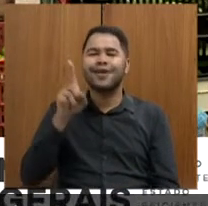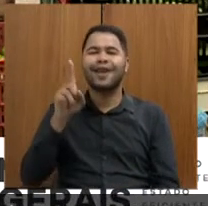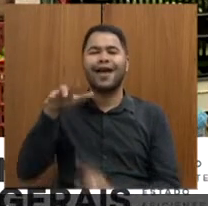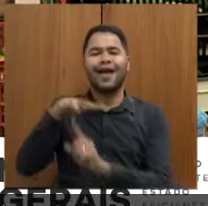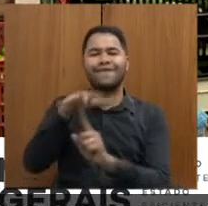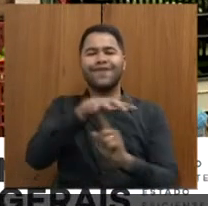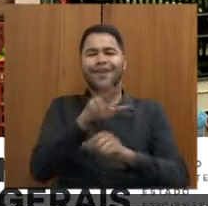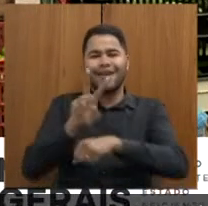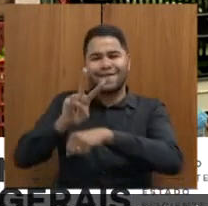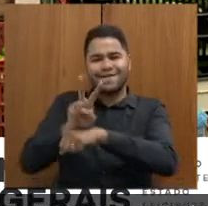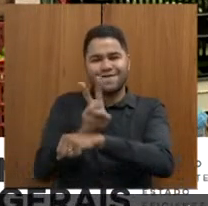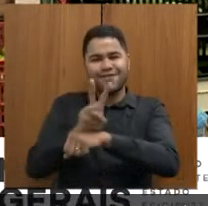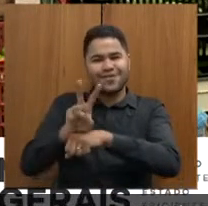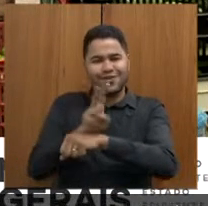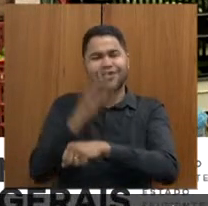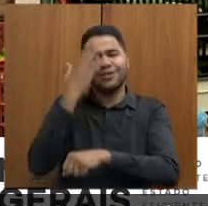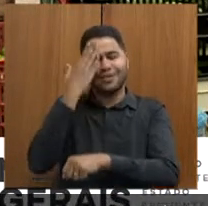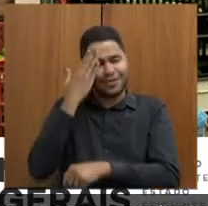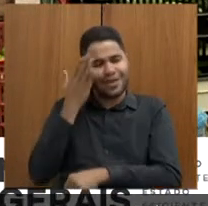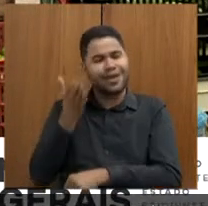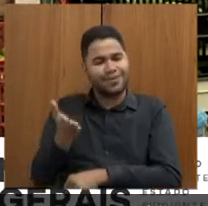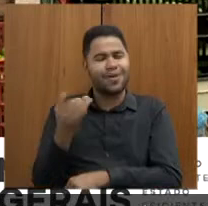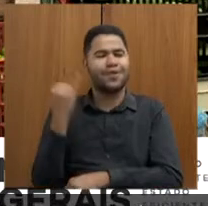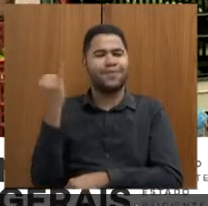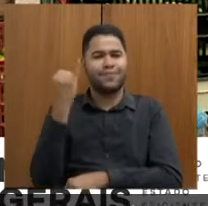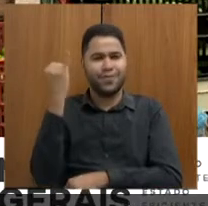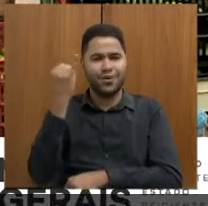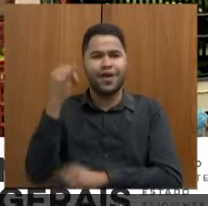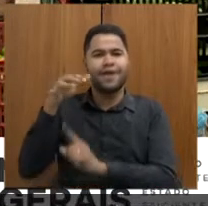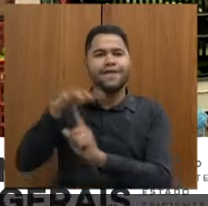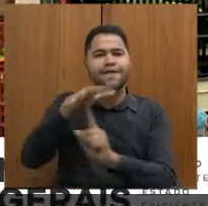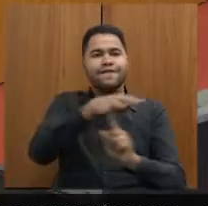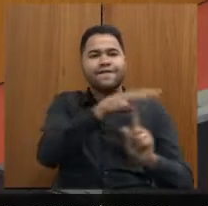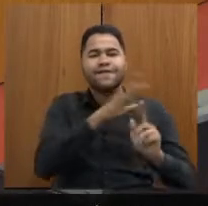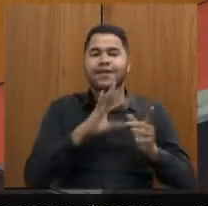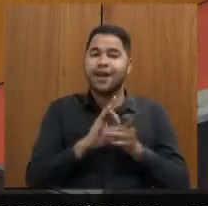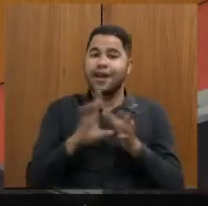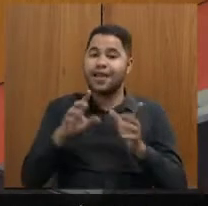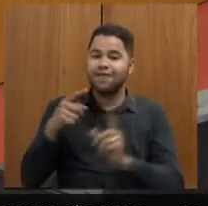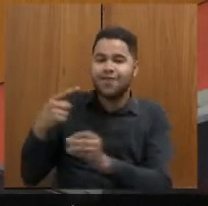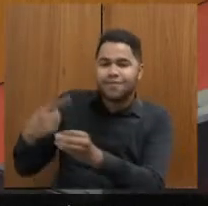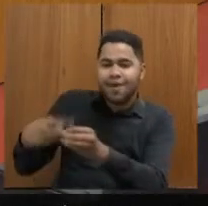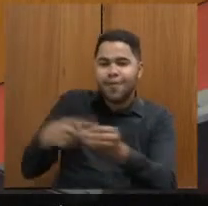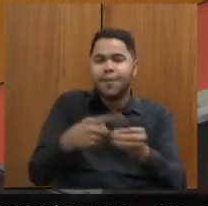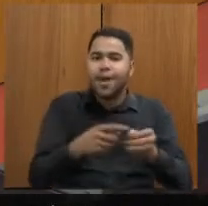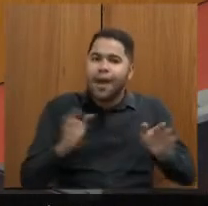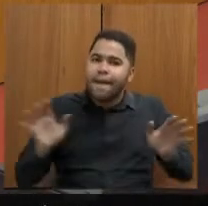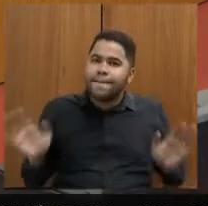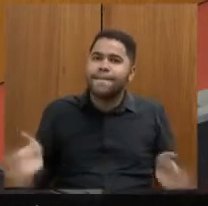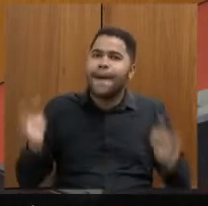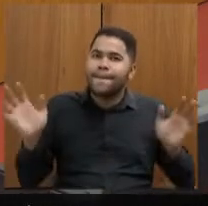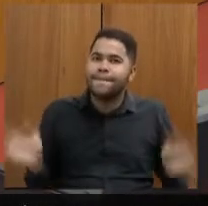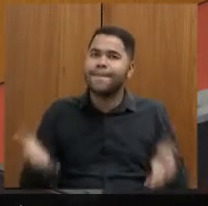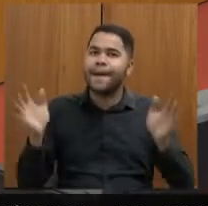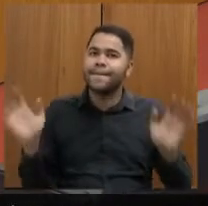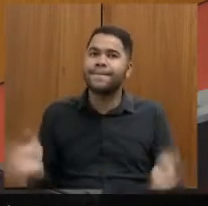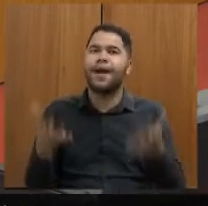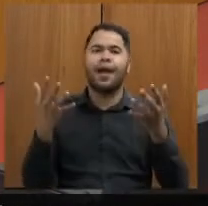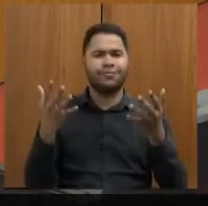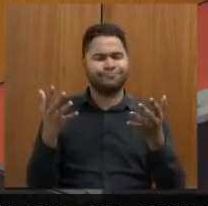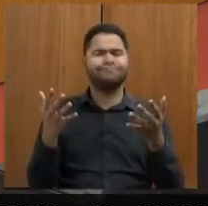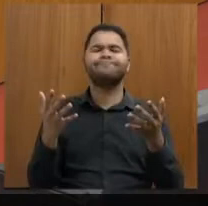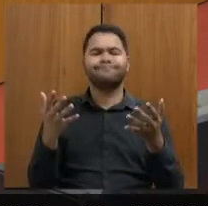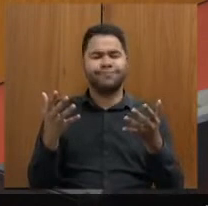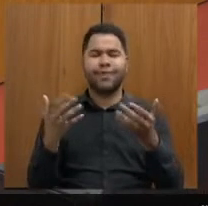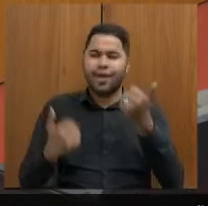que formei lá em Viçosa e sabe da importância das feiras livres que nós temos nos municípios e fomentar essa atividade sem